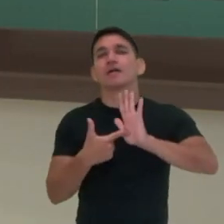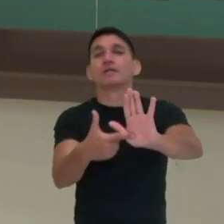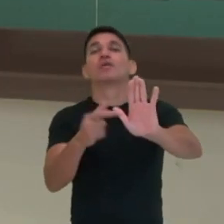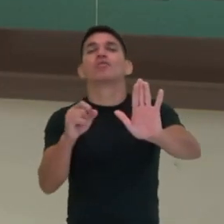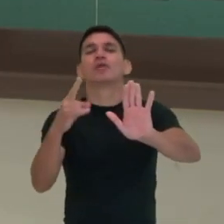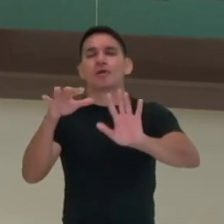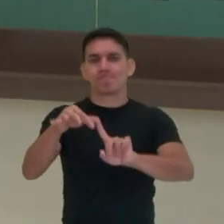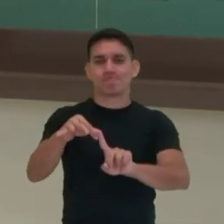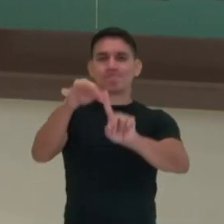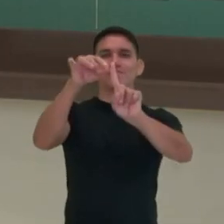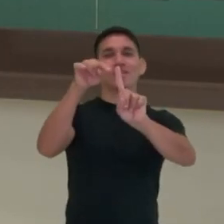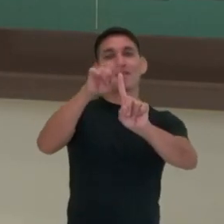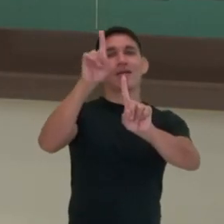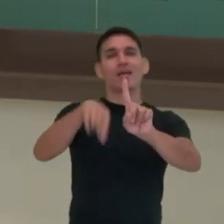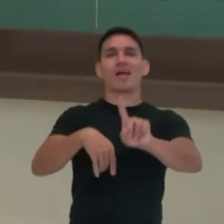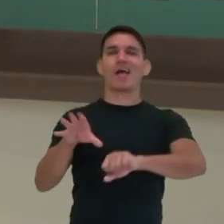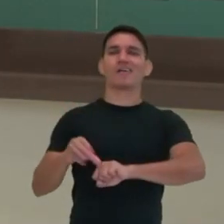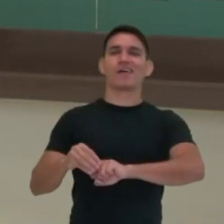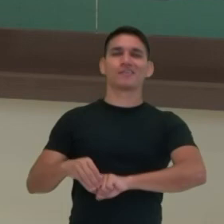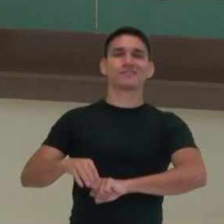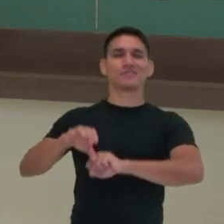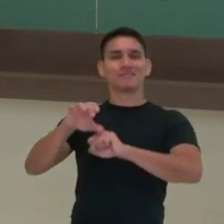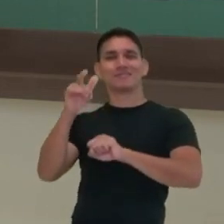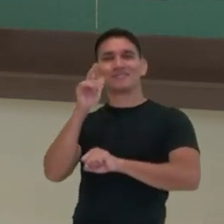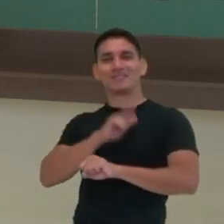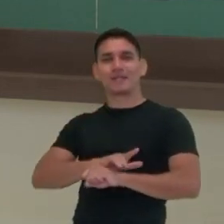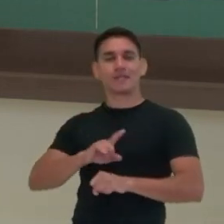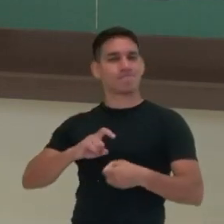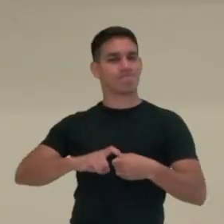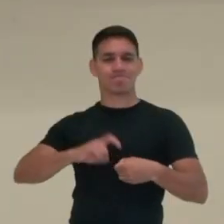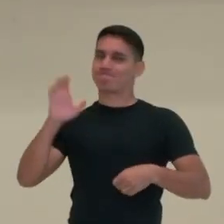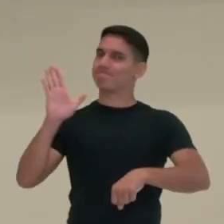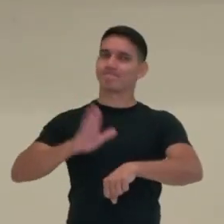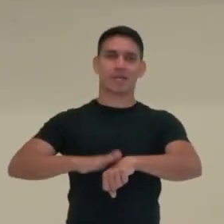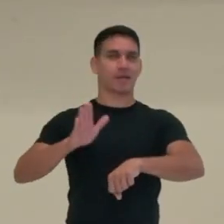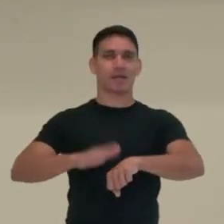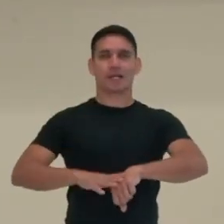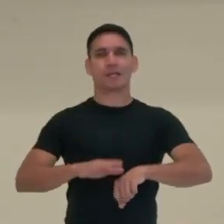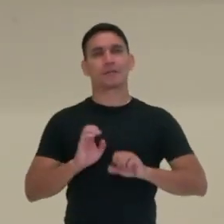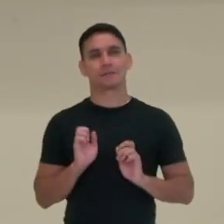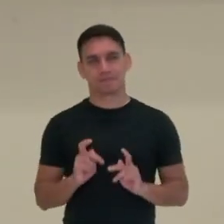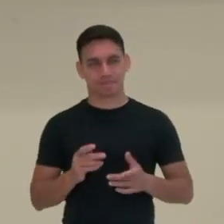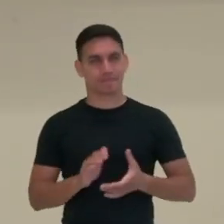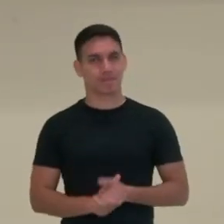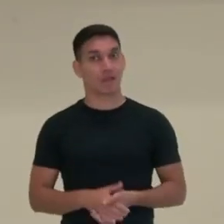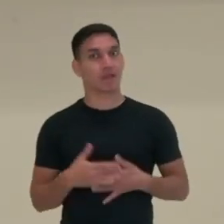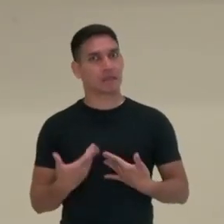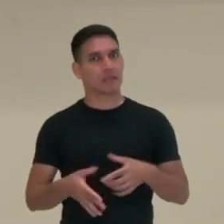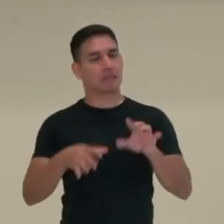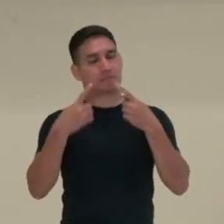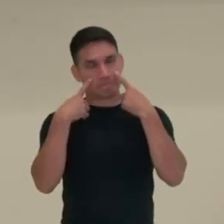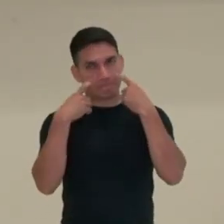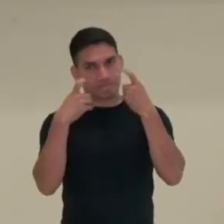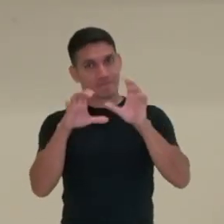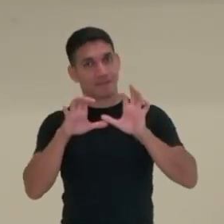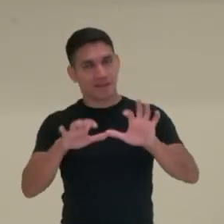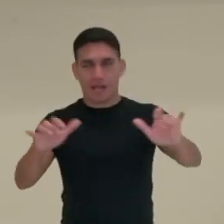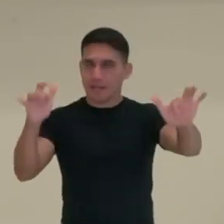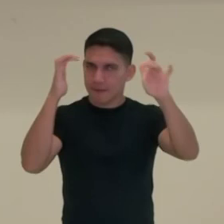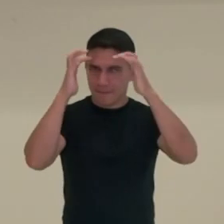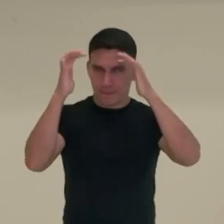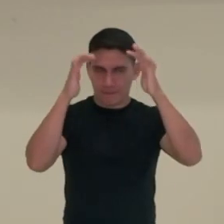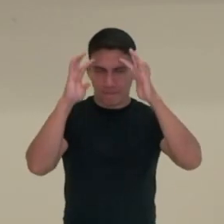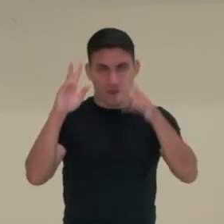destaca como um conhecimento independente. Então, bastante interessante essa